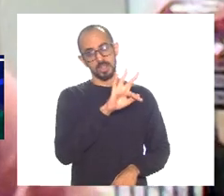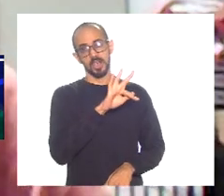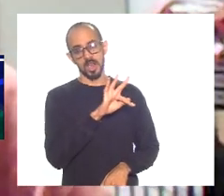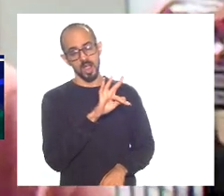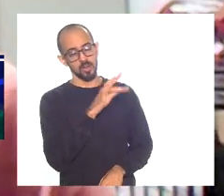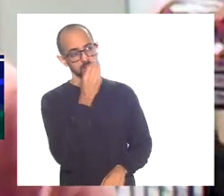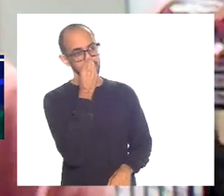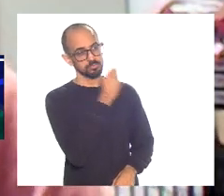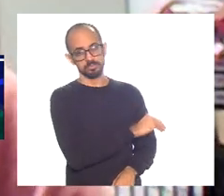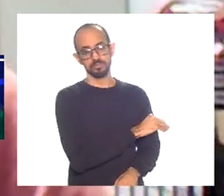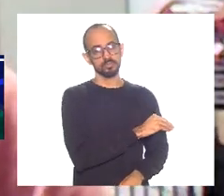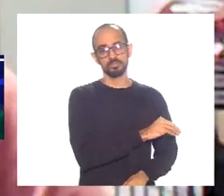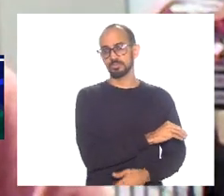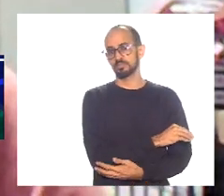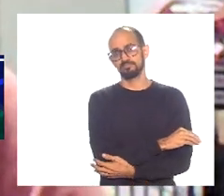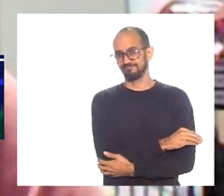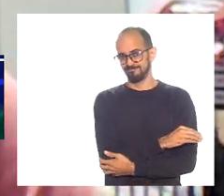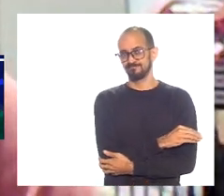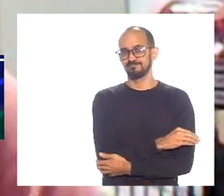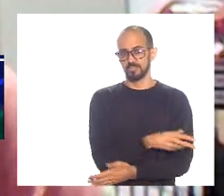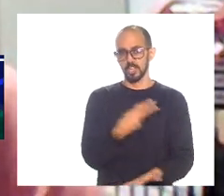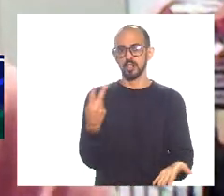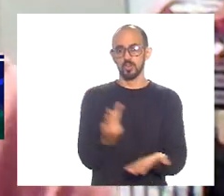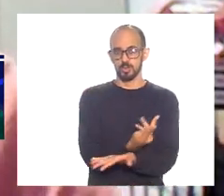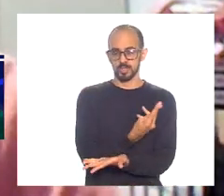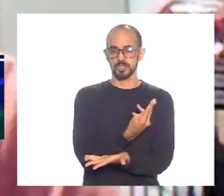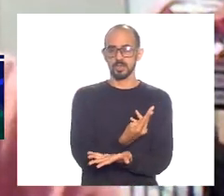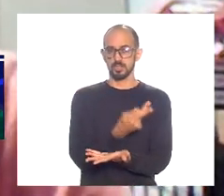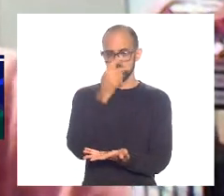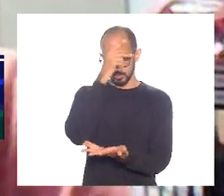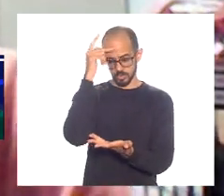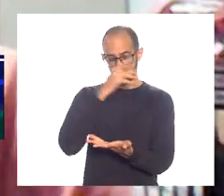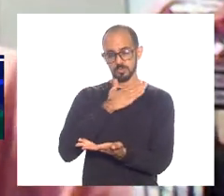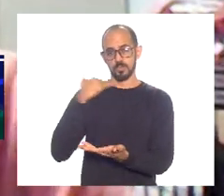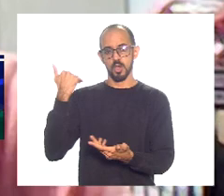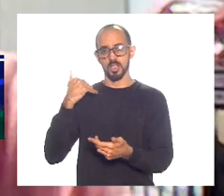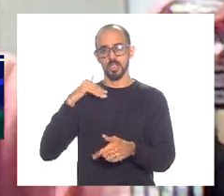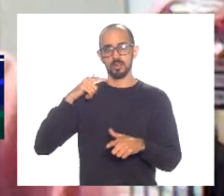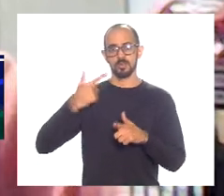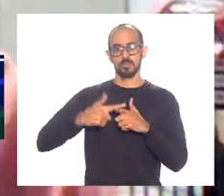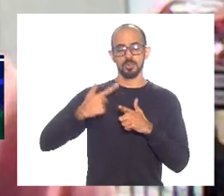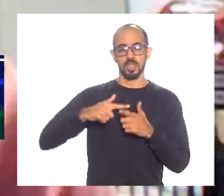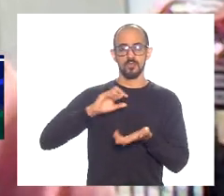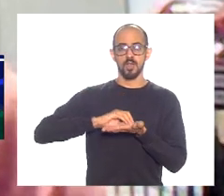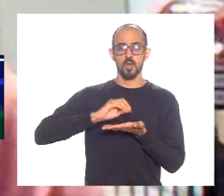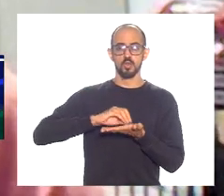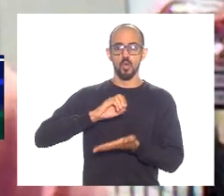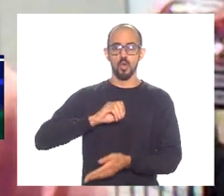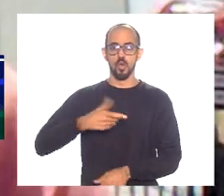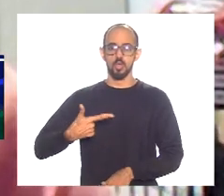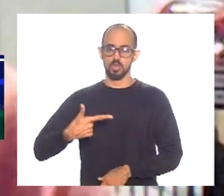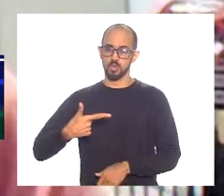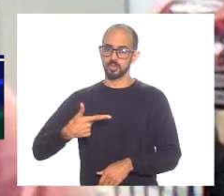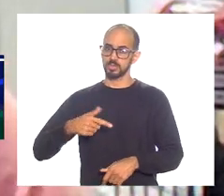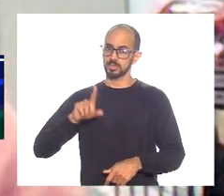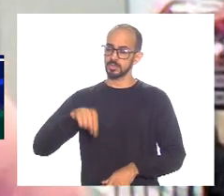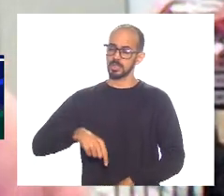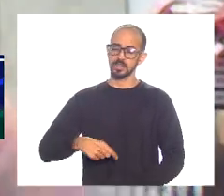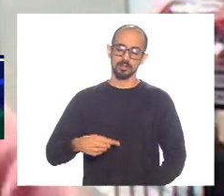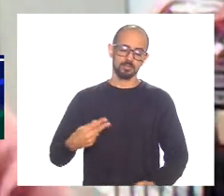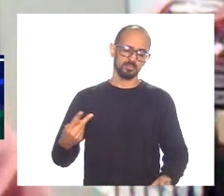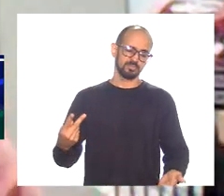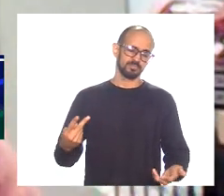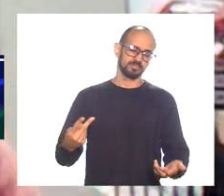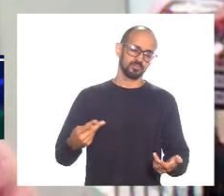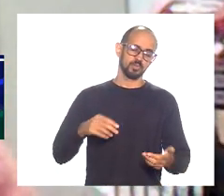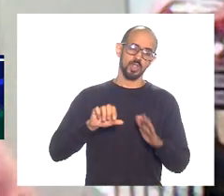negligenciou a situação e a gente viu aquela situação das pessoas morrendo sem oxigênio, numa coisa dramática, num crime